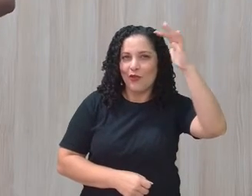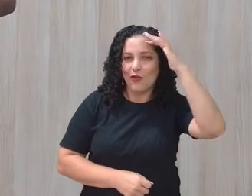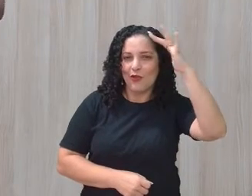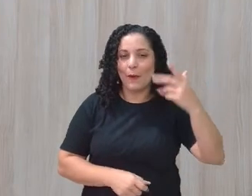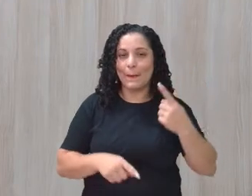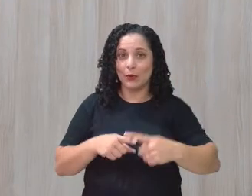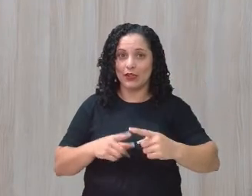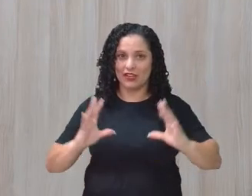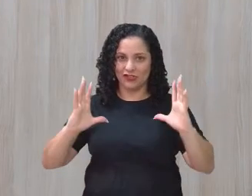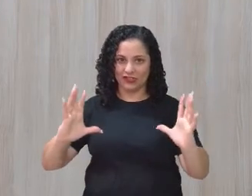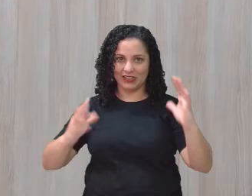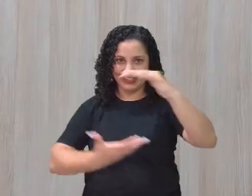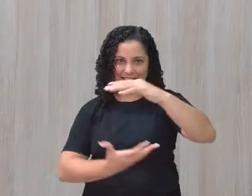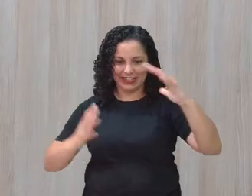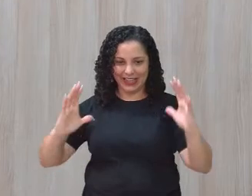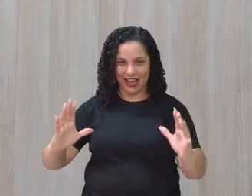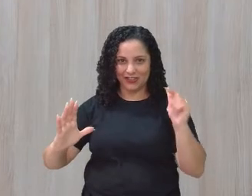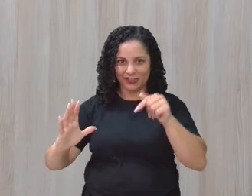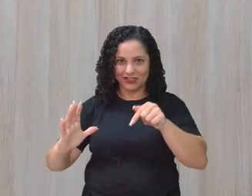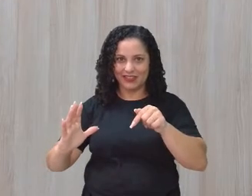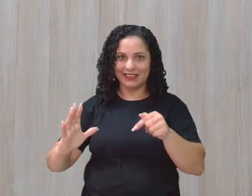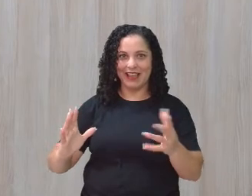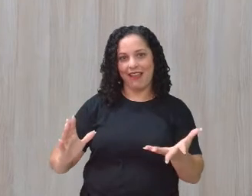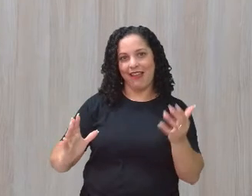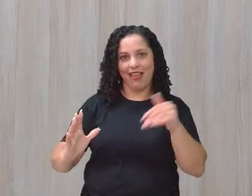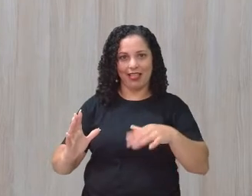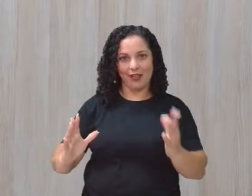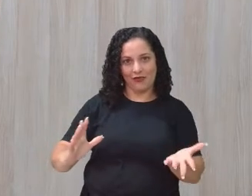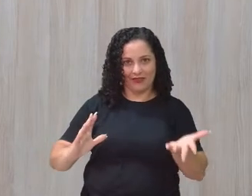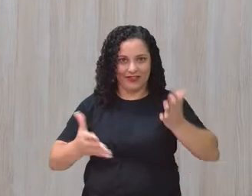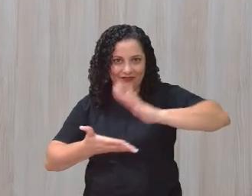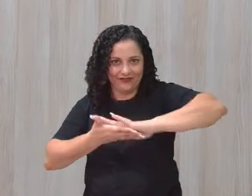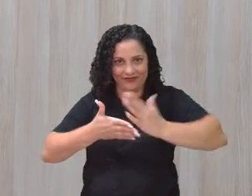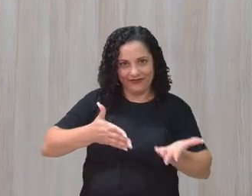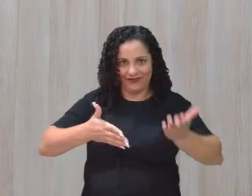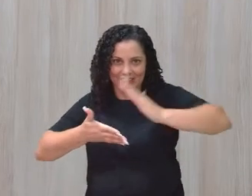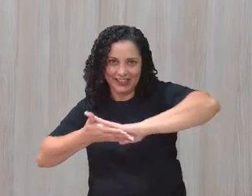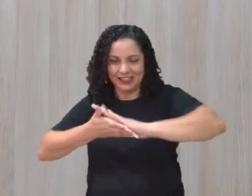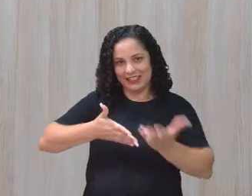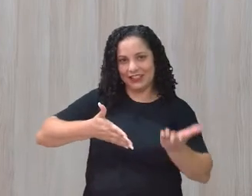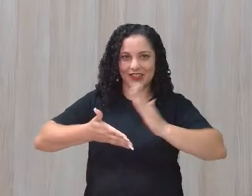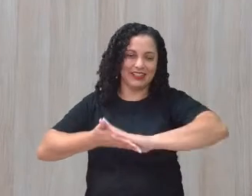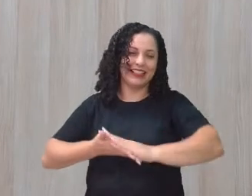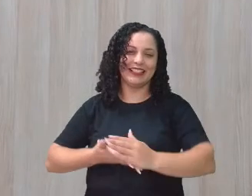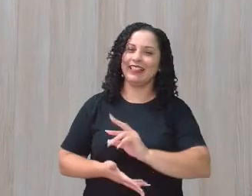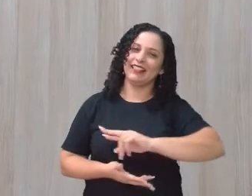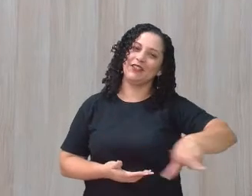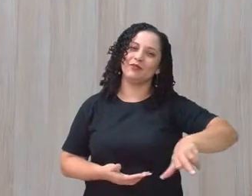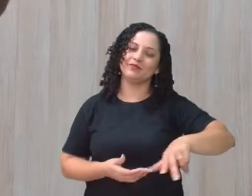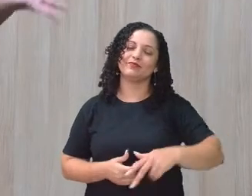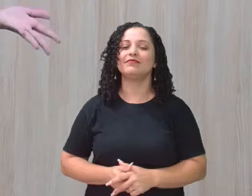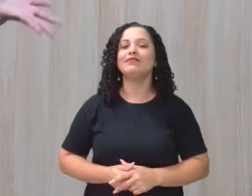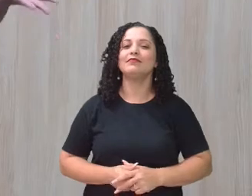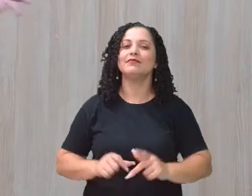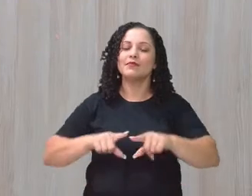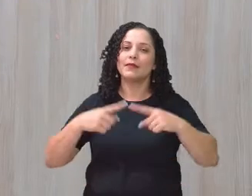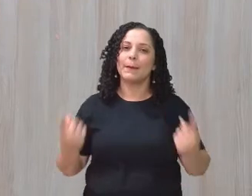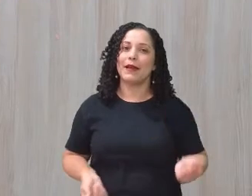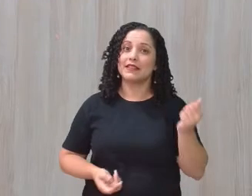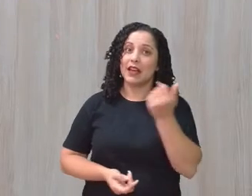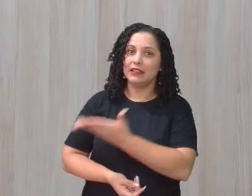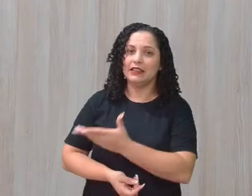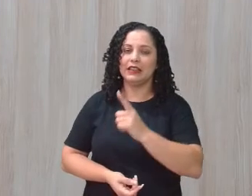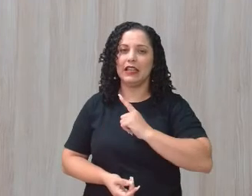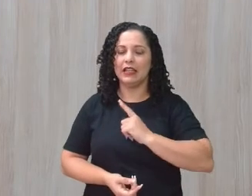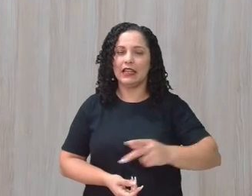as caixas do correio não respondem com malcriação aos carteiros, né? A gente espera que não. Então, existe toda uma fantasia